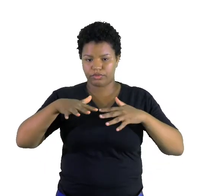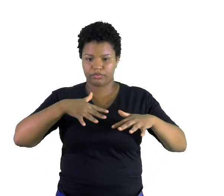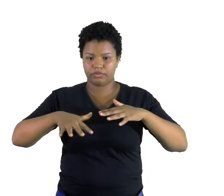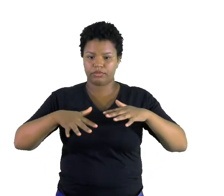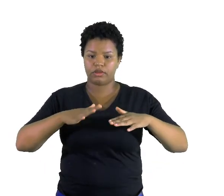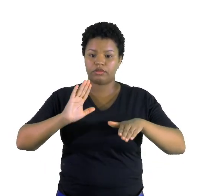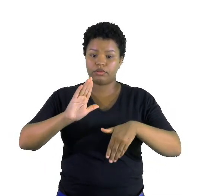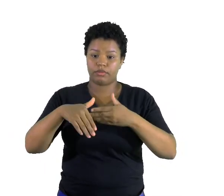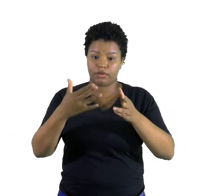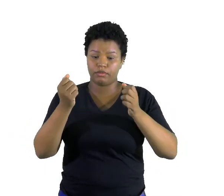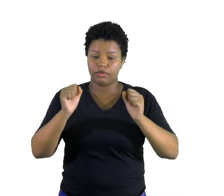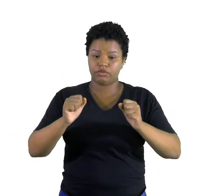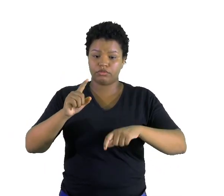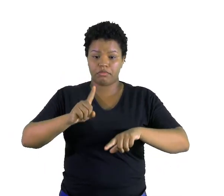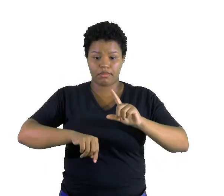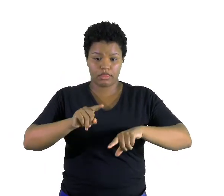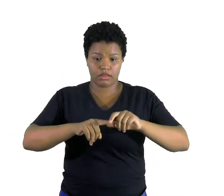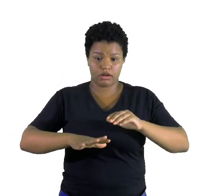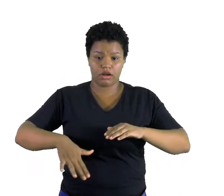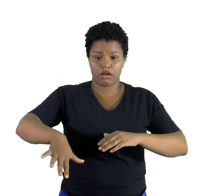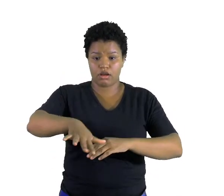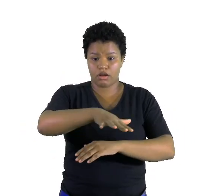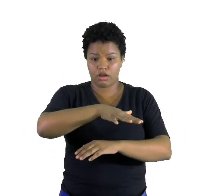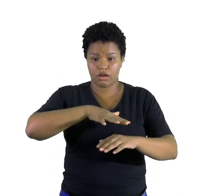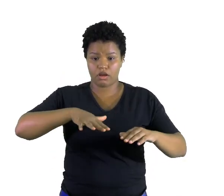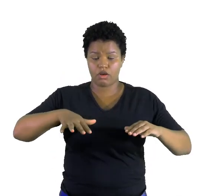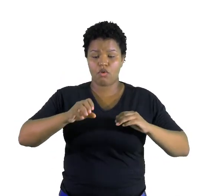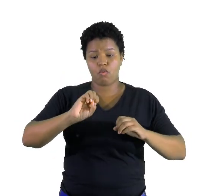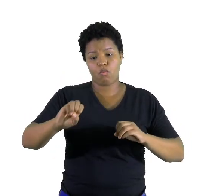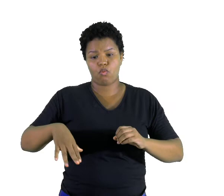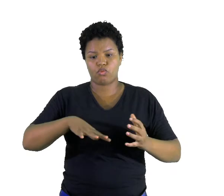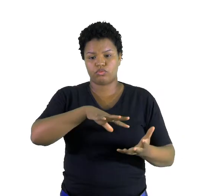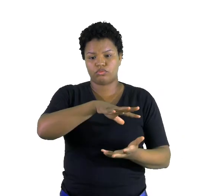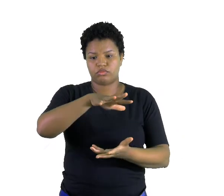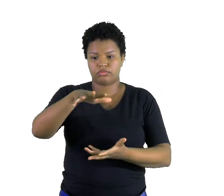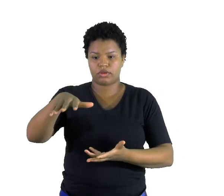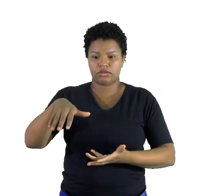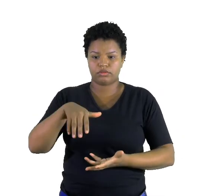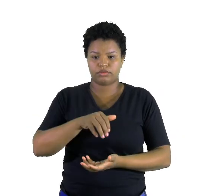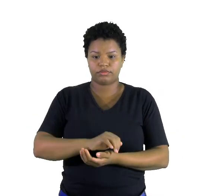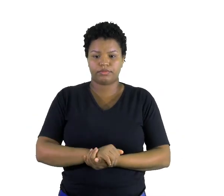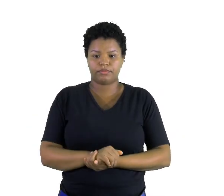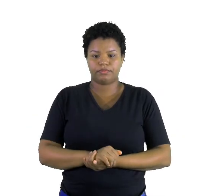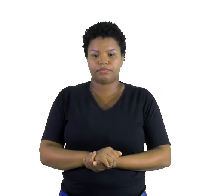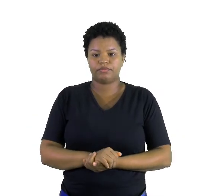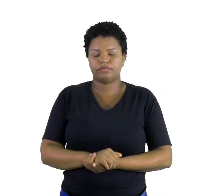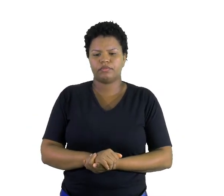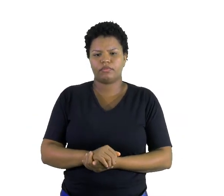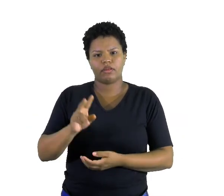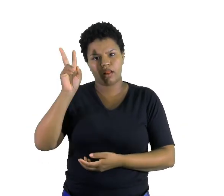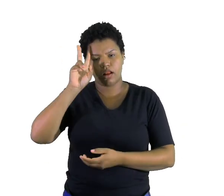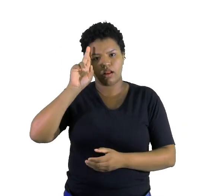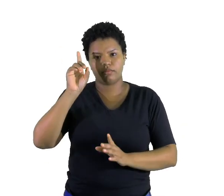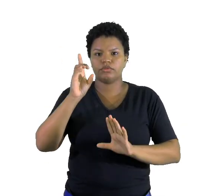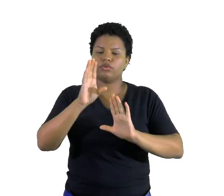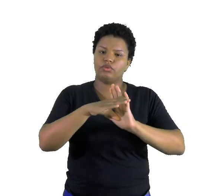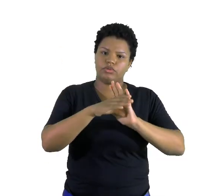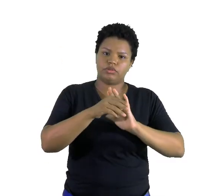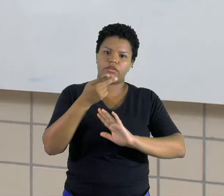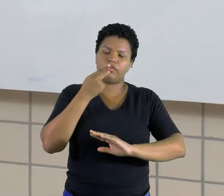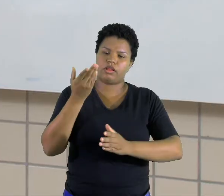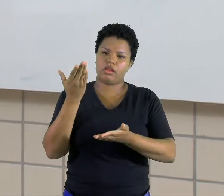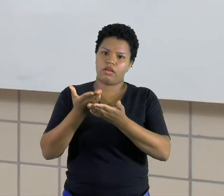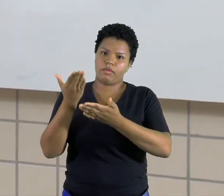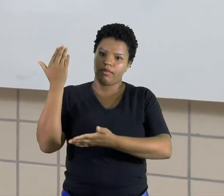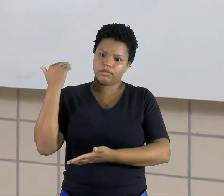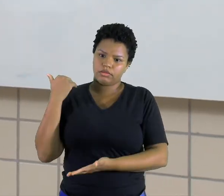meio material ou no espaço. Lembre-se das definições que eu falei para vocês na aula passada. Essas